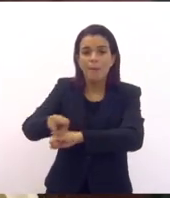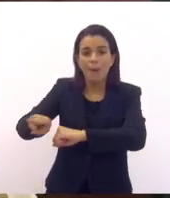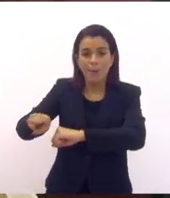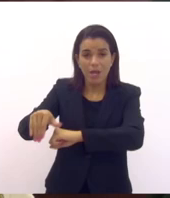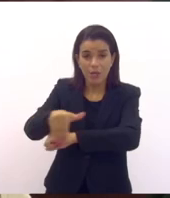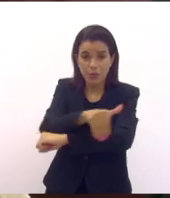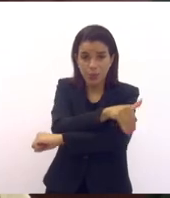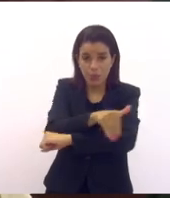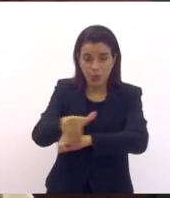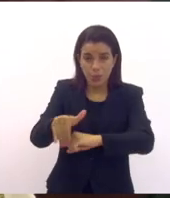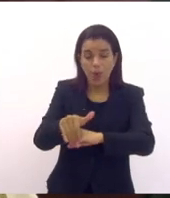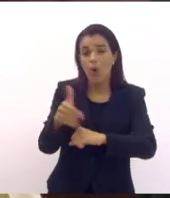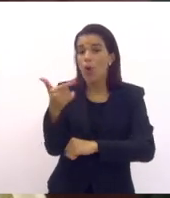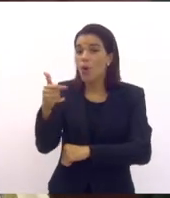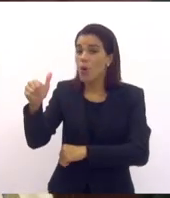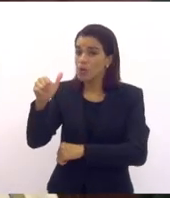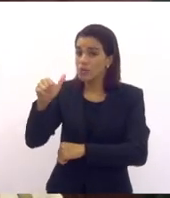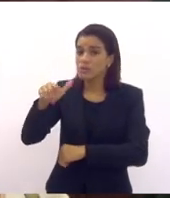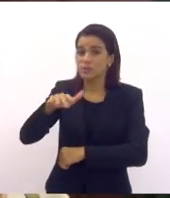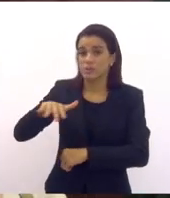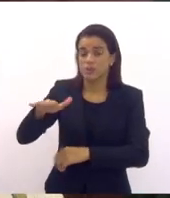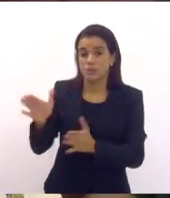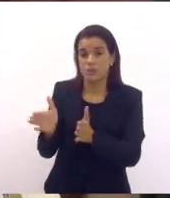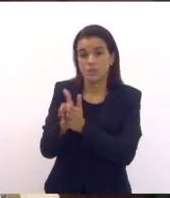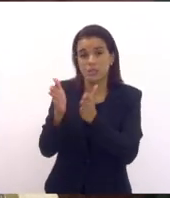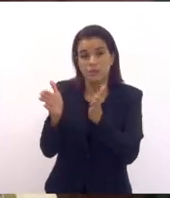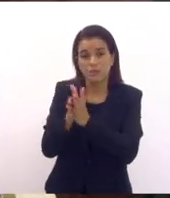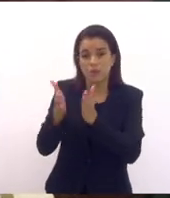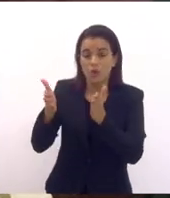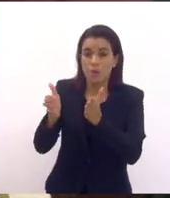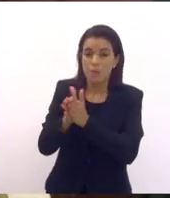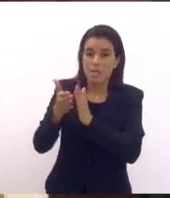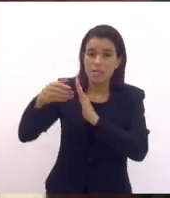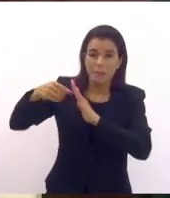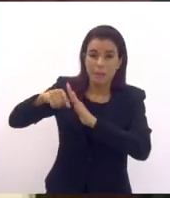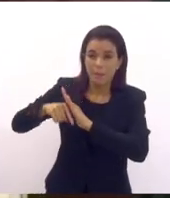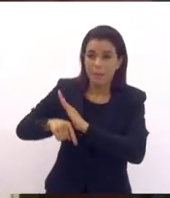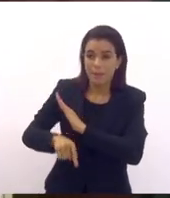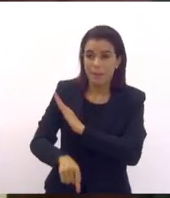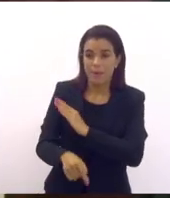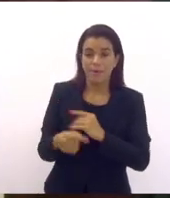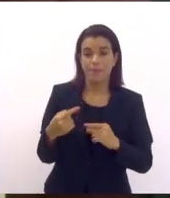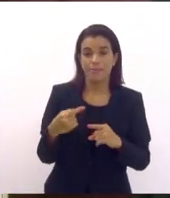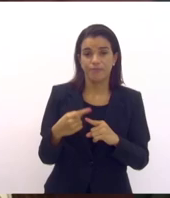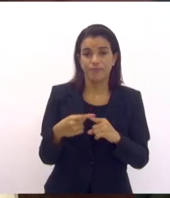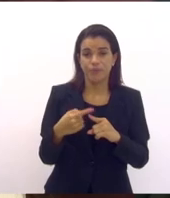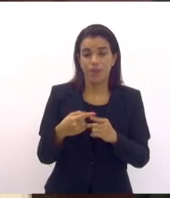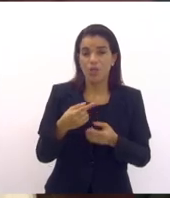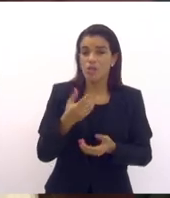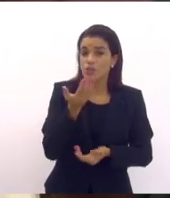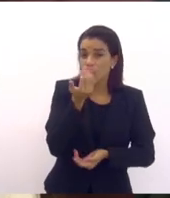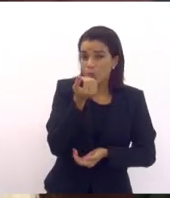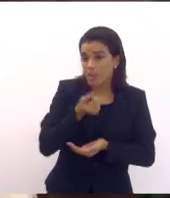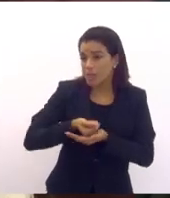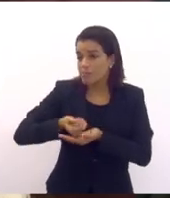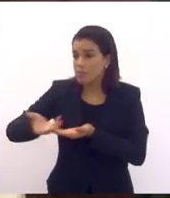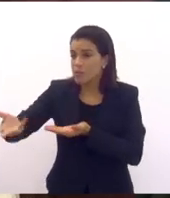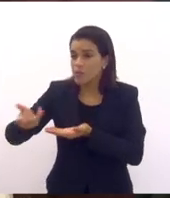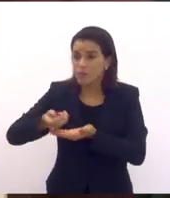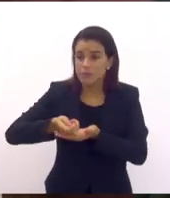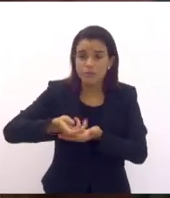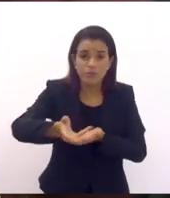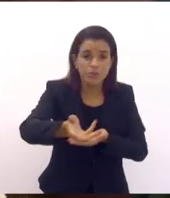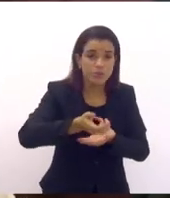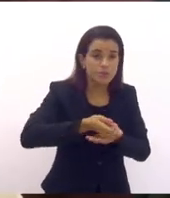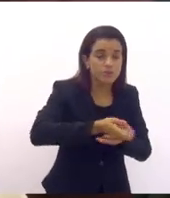pobreza mesmo porque eh nós distribuímos alimentos nós distribuímos